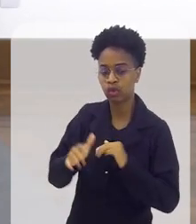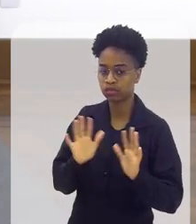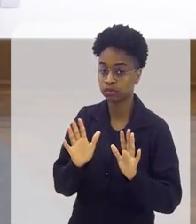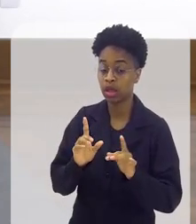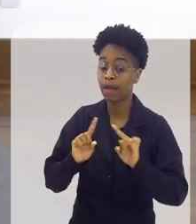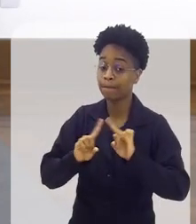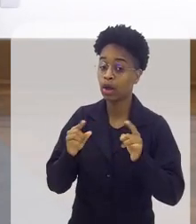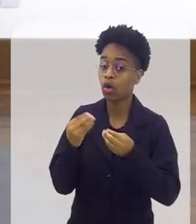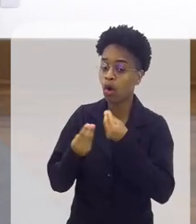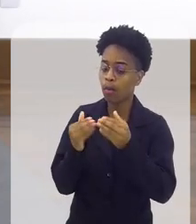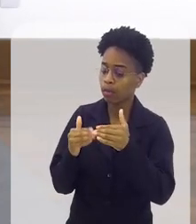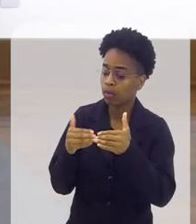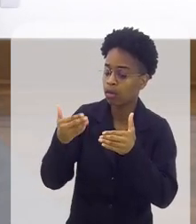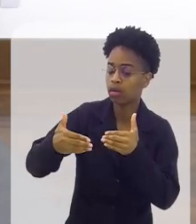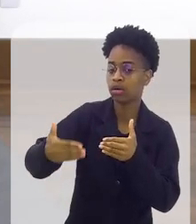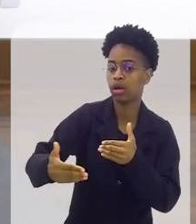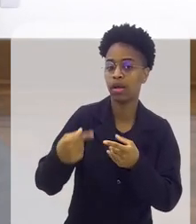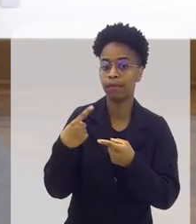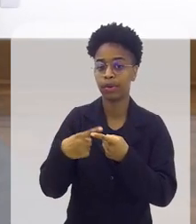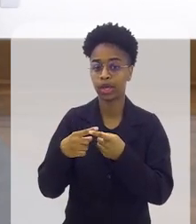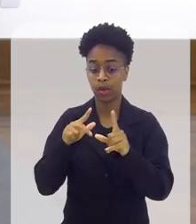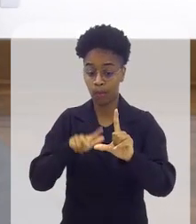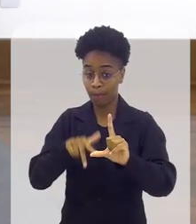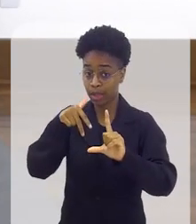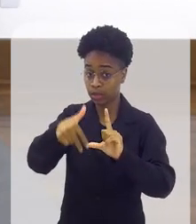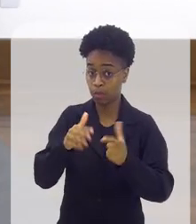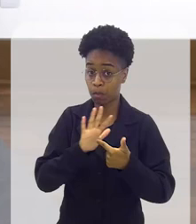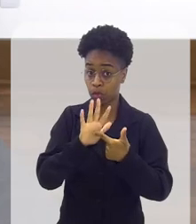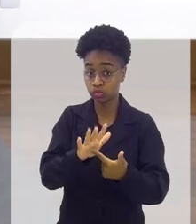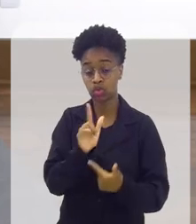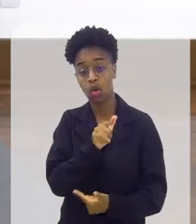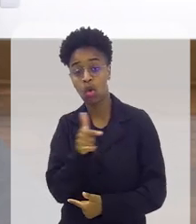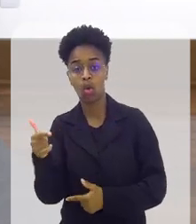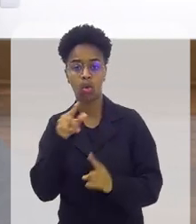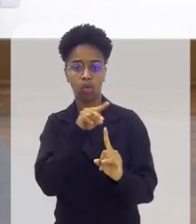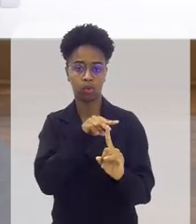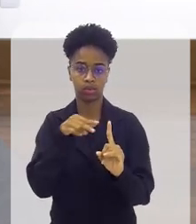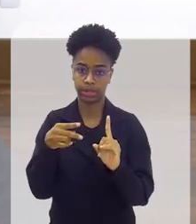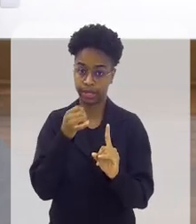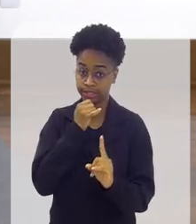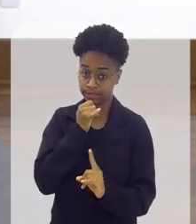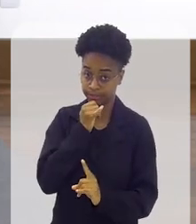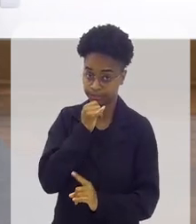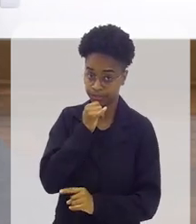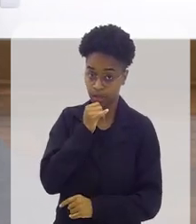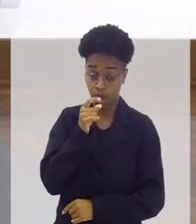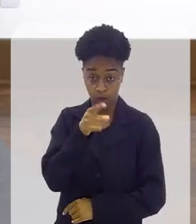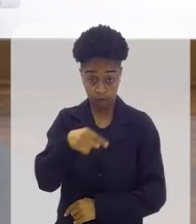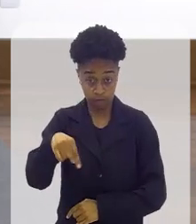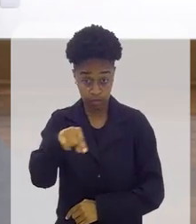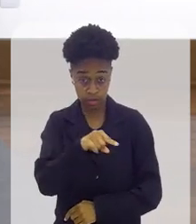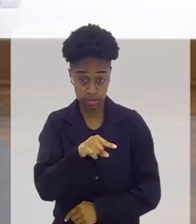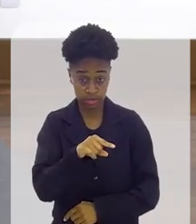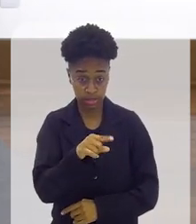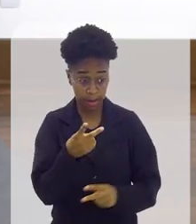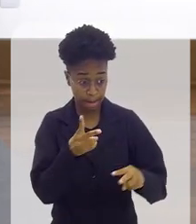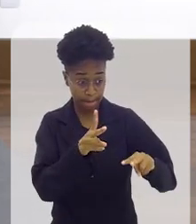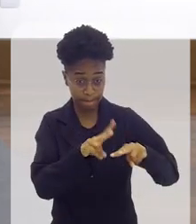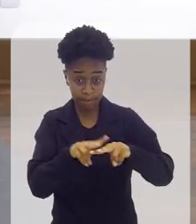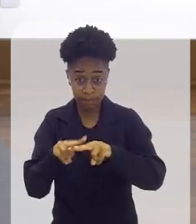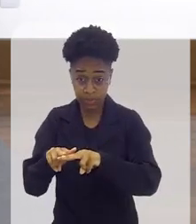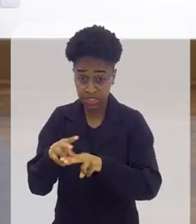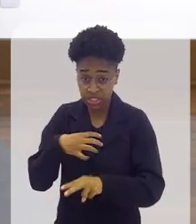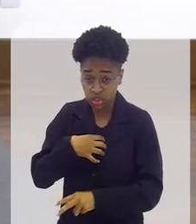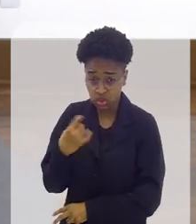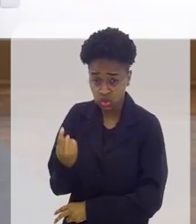aquilo. Mas para frente, então, o metaverso, ele deu para a gente uma outra perspectiva, que era, olha, você que está